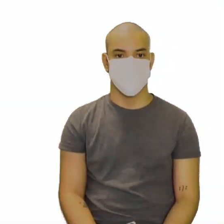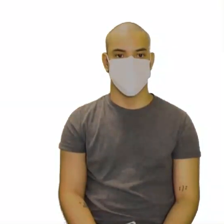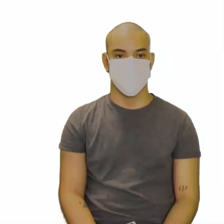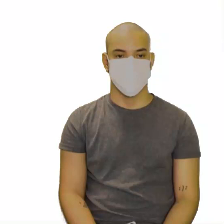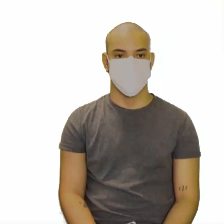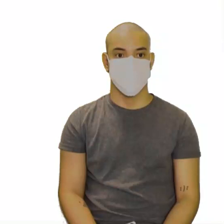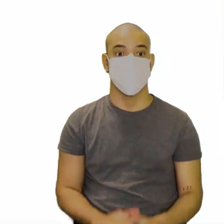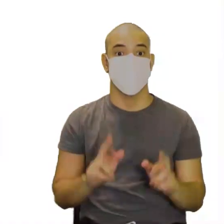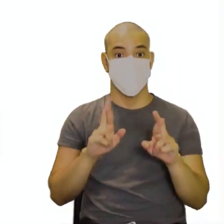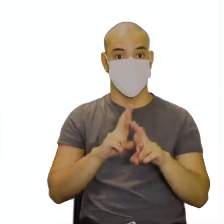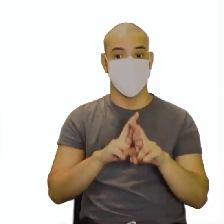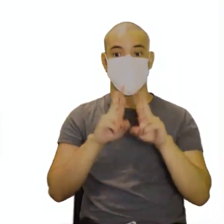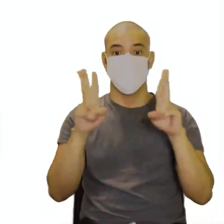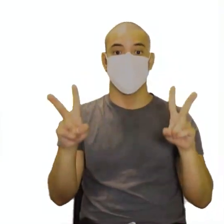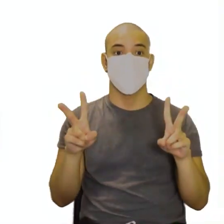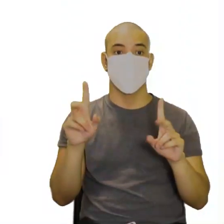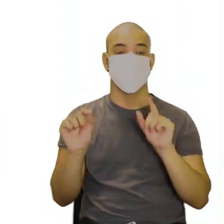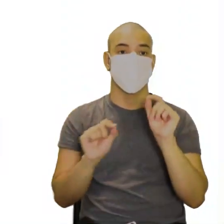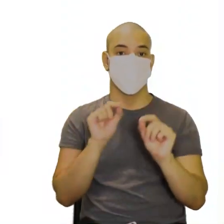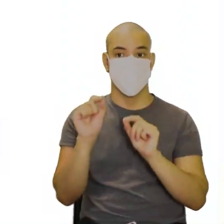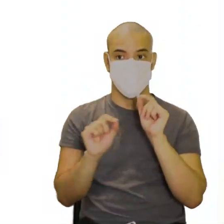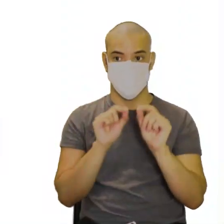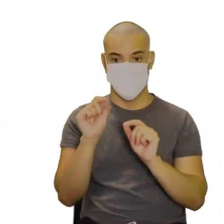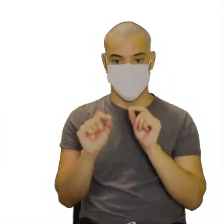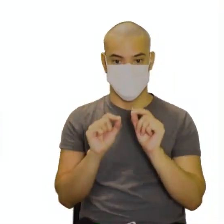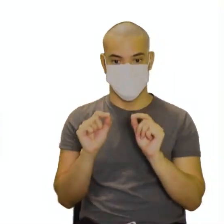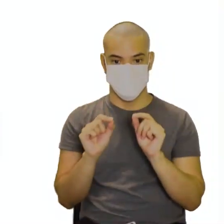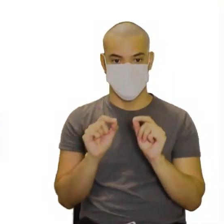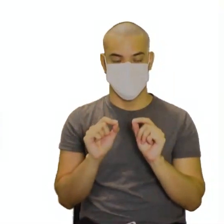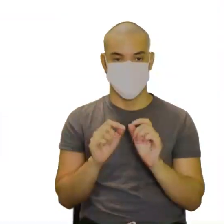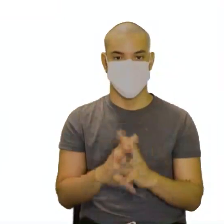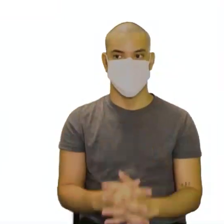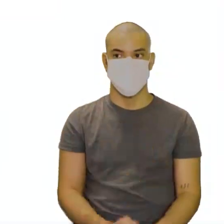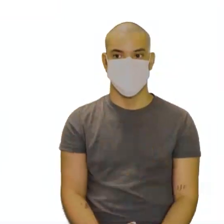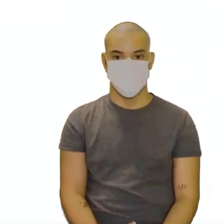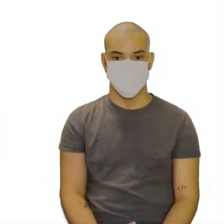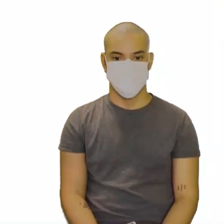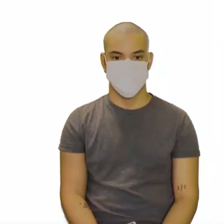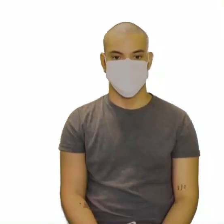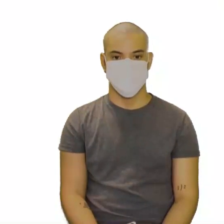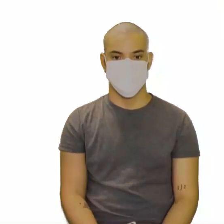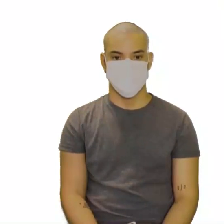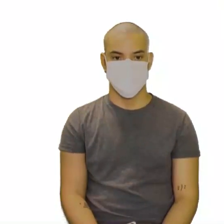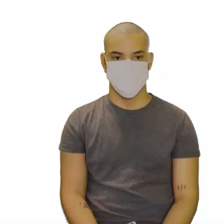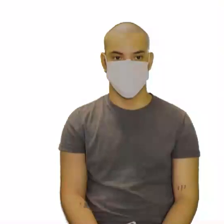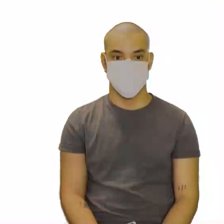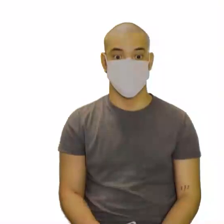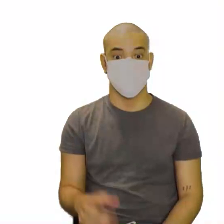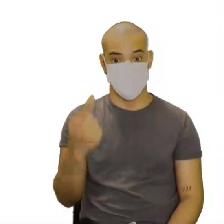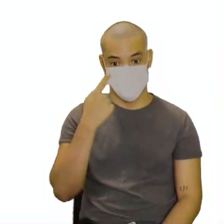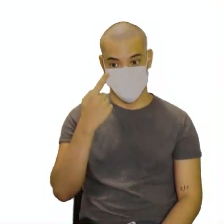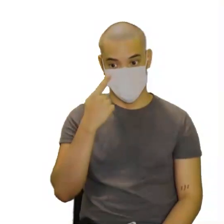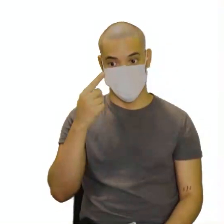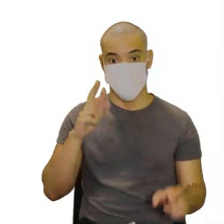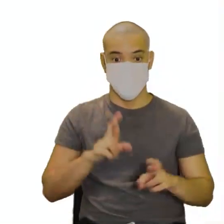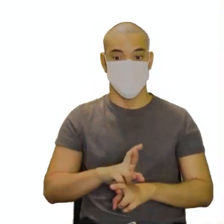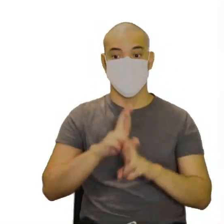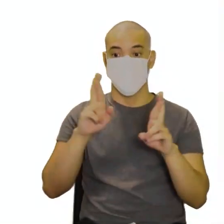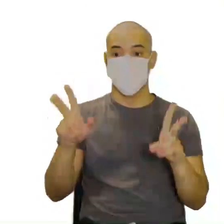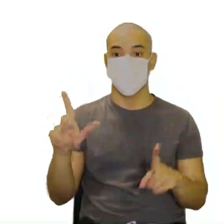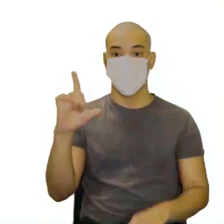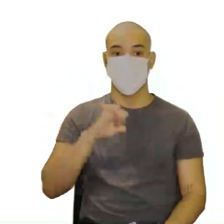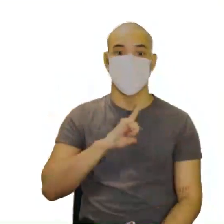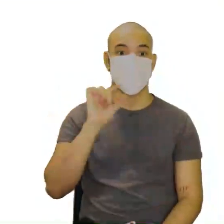A diferença aqui, galerinha, deixa eu voltar aqui. A nossa diferença é que eu